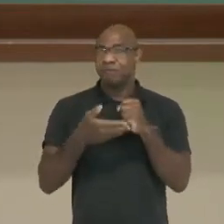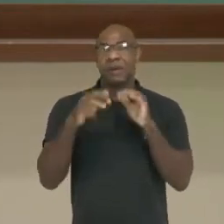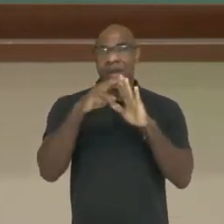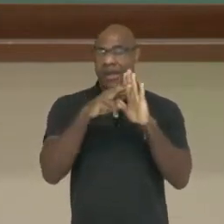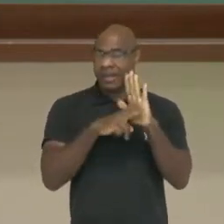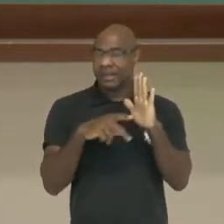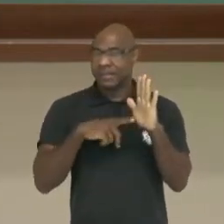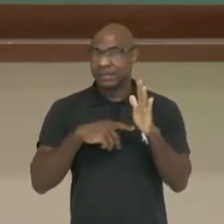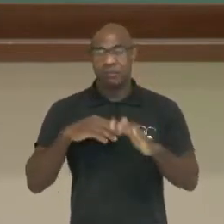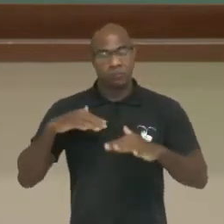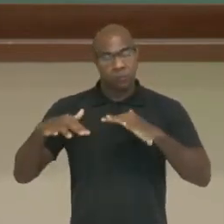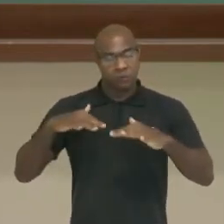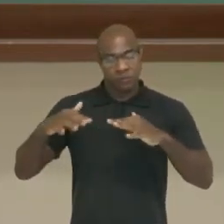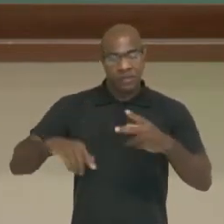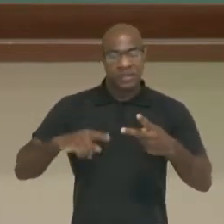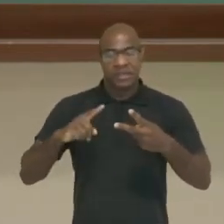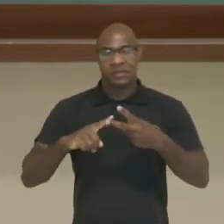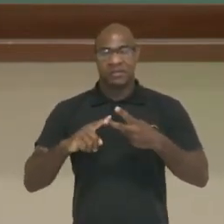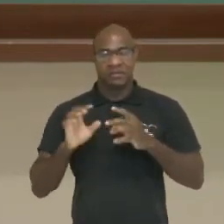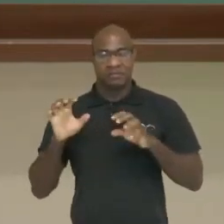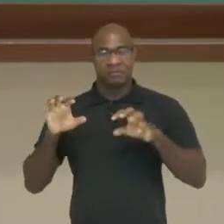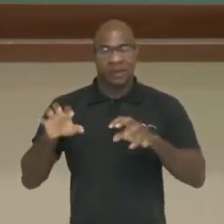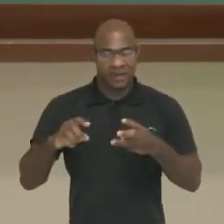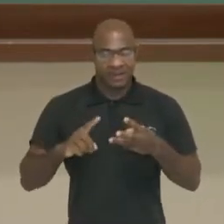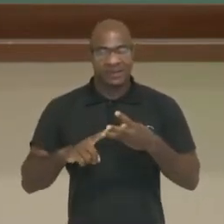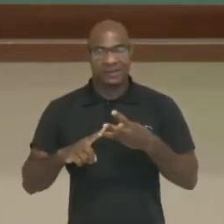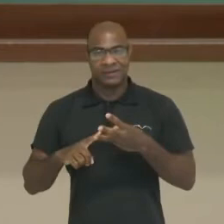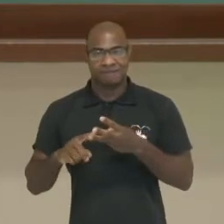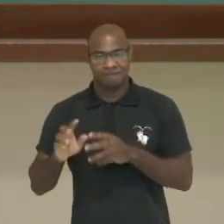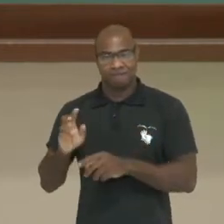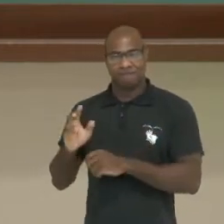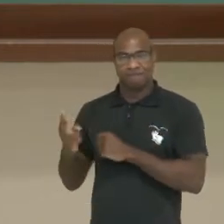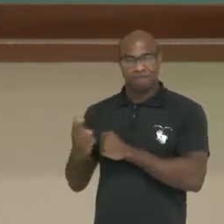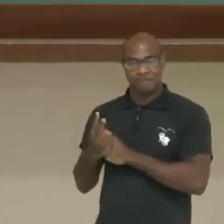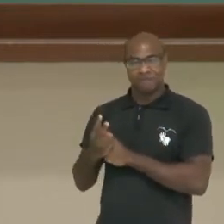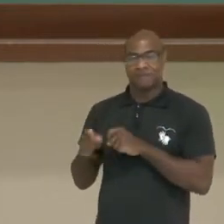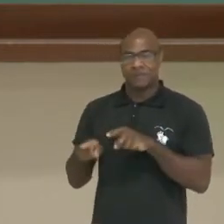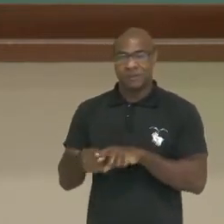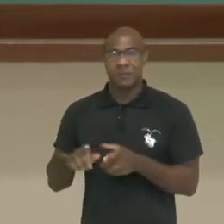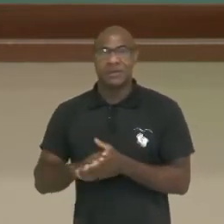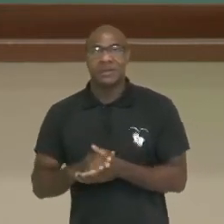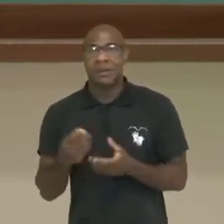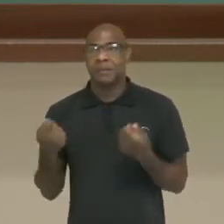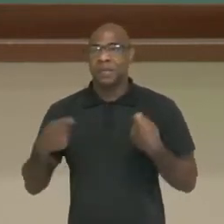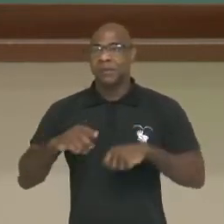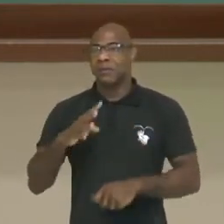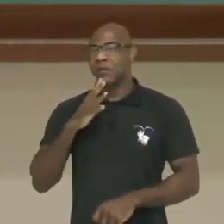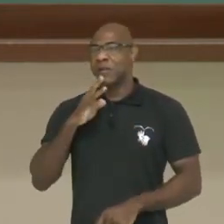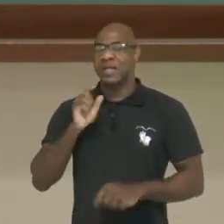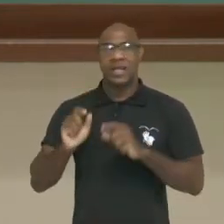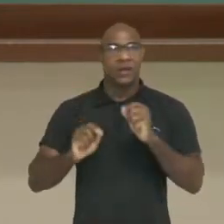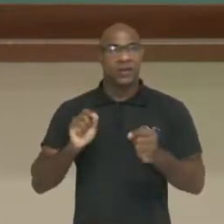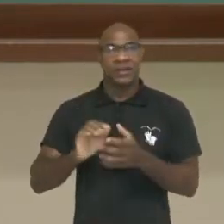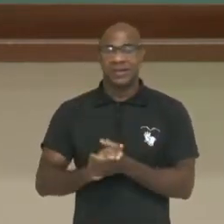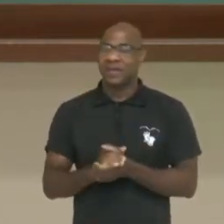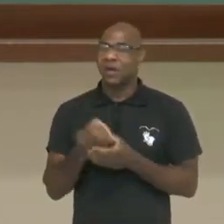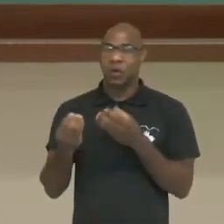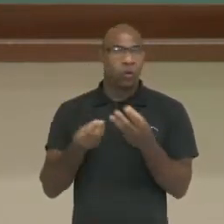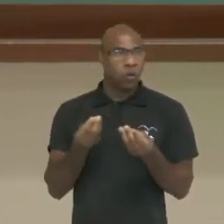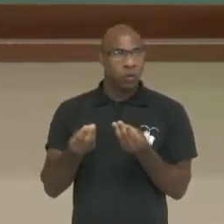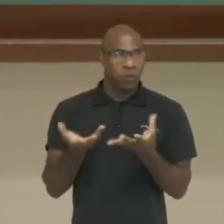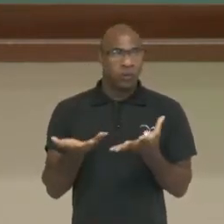tanto movimentos de ataque quanto de defesa, né? E nós precisamos conhecê-los, saber como